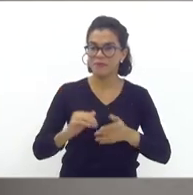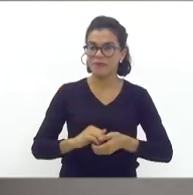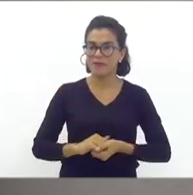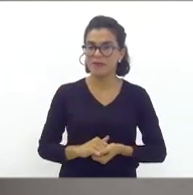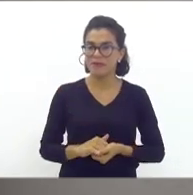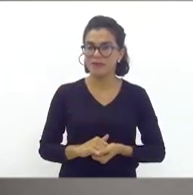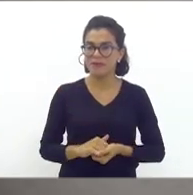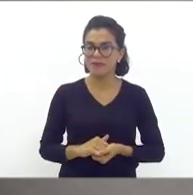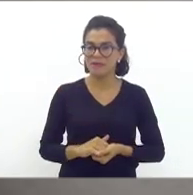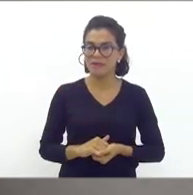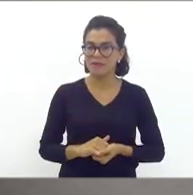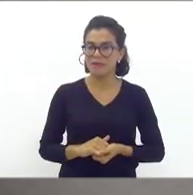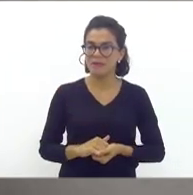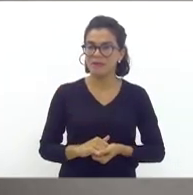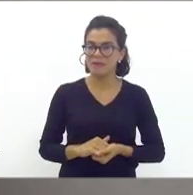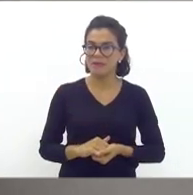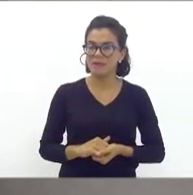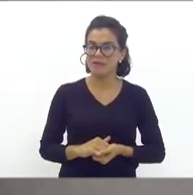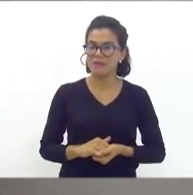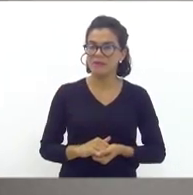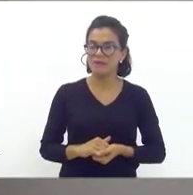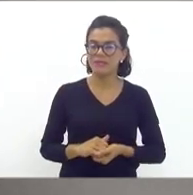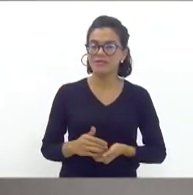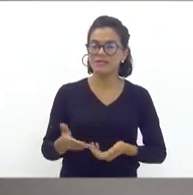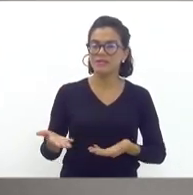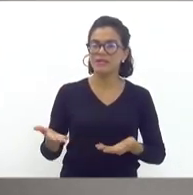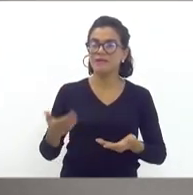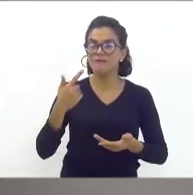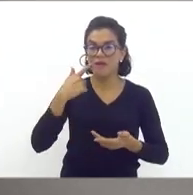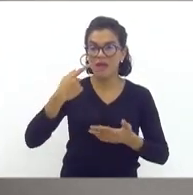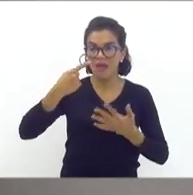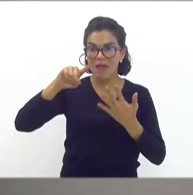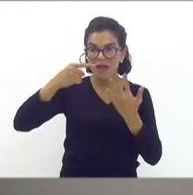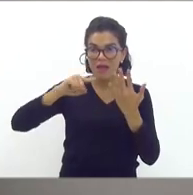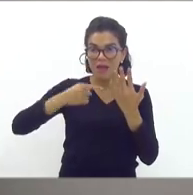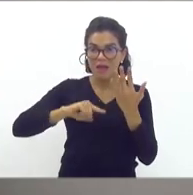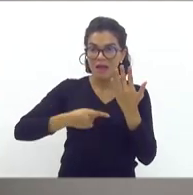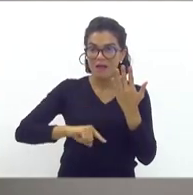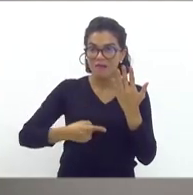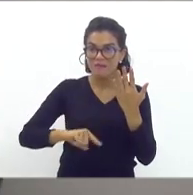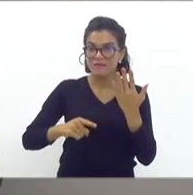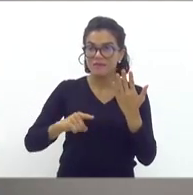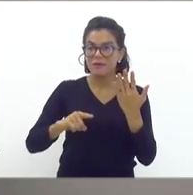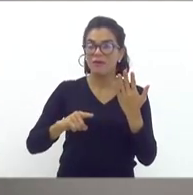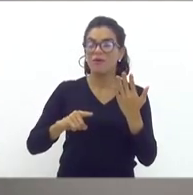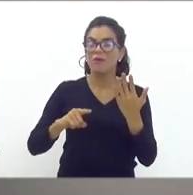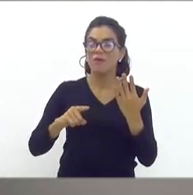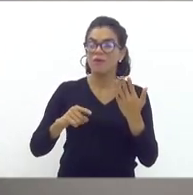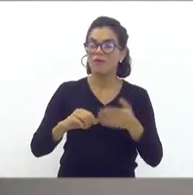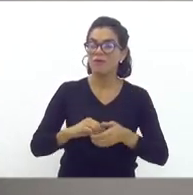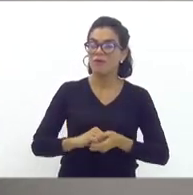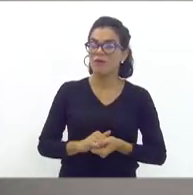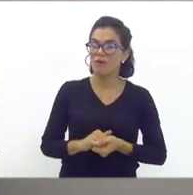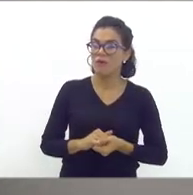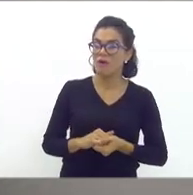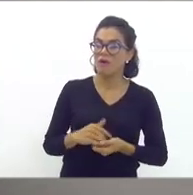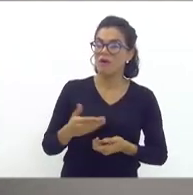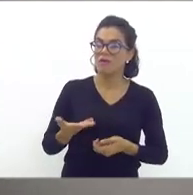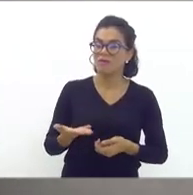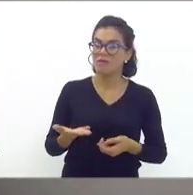relação a revisão tarifária o senhor citou algumas das competências da